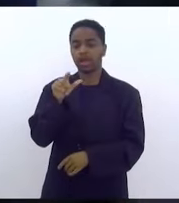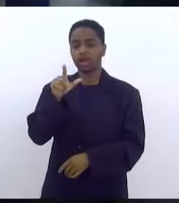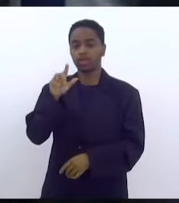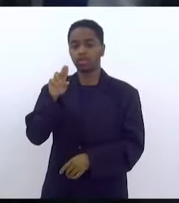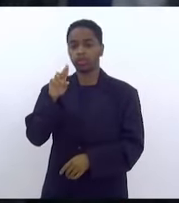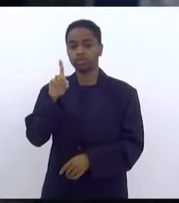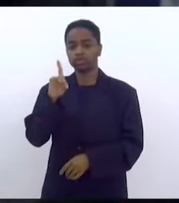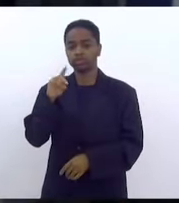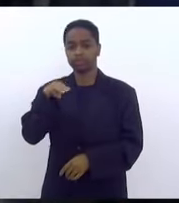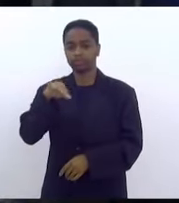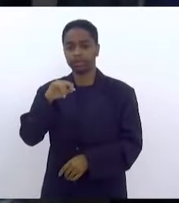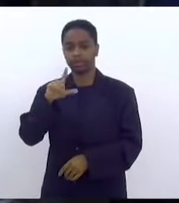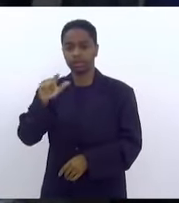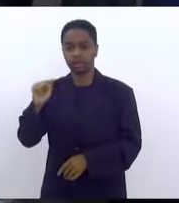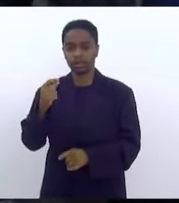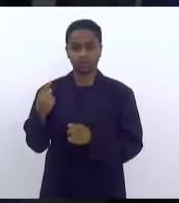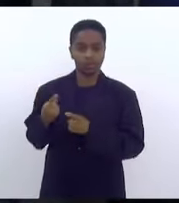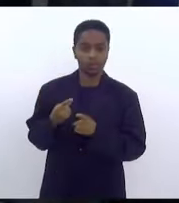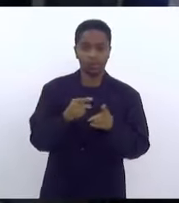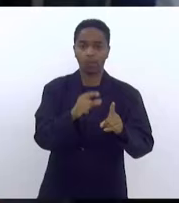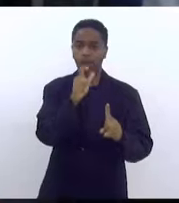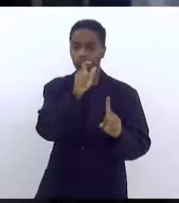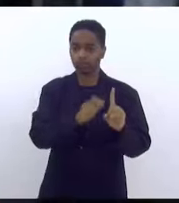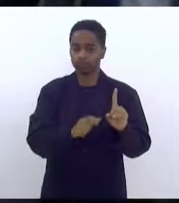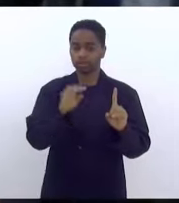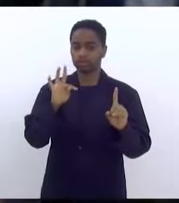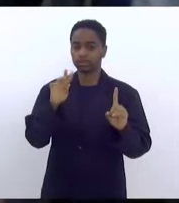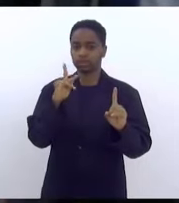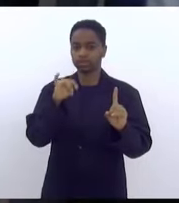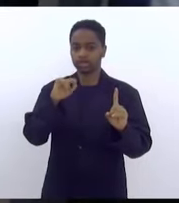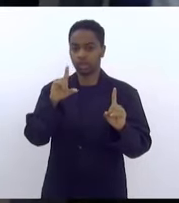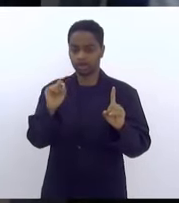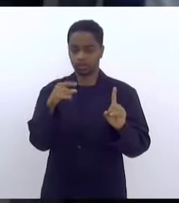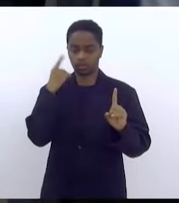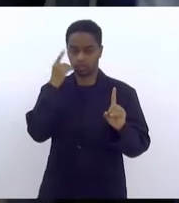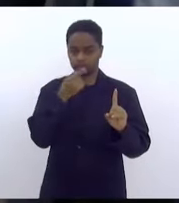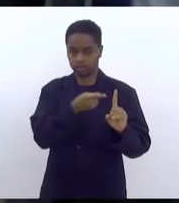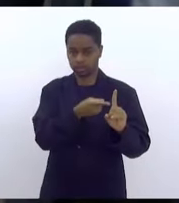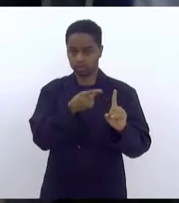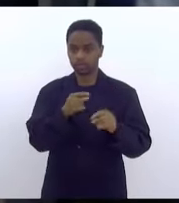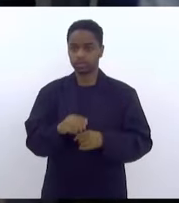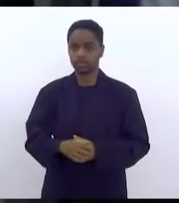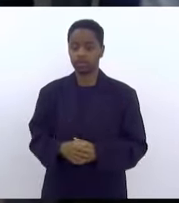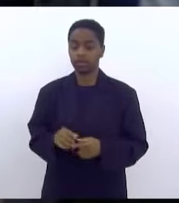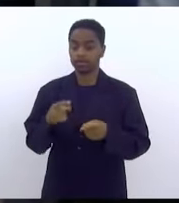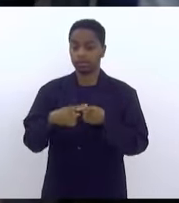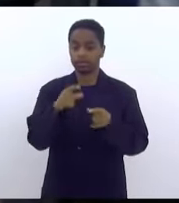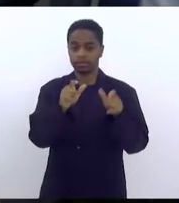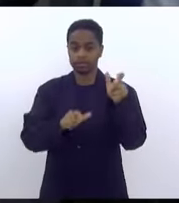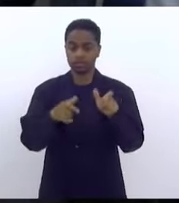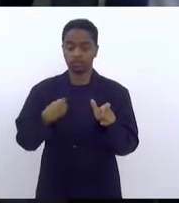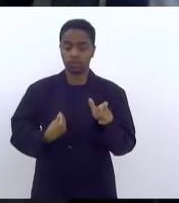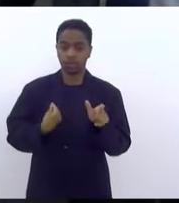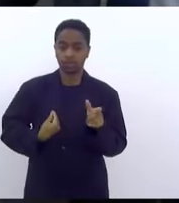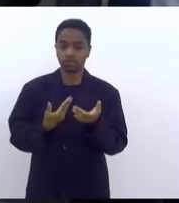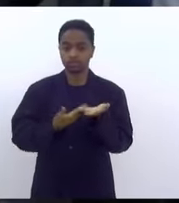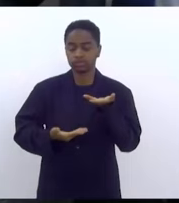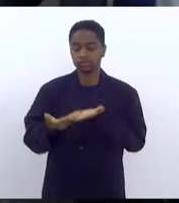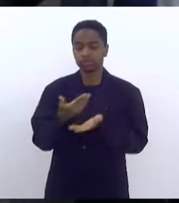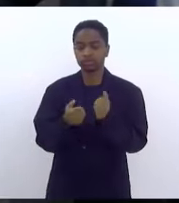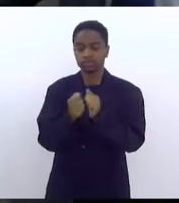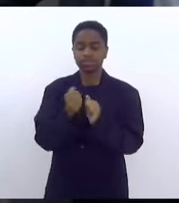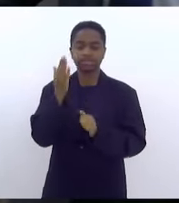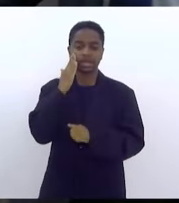de forma infame, vil, covarde, contra o deputado Thiago Gagliasso, que quem convive com ele aqui sabe que não tem absolutamente nada